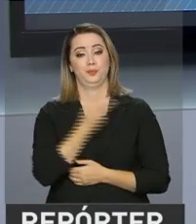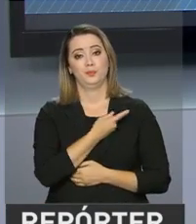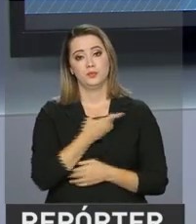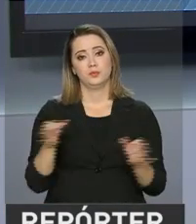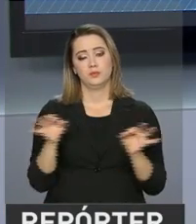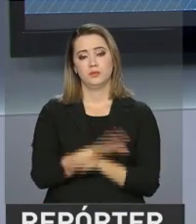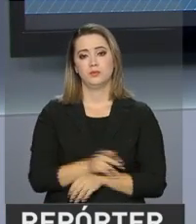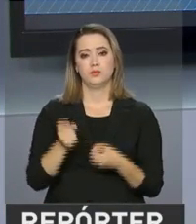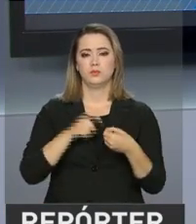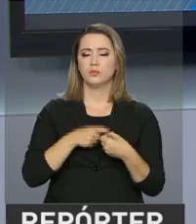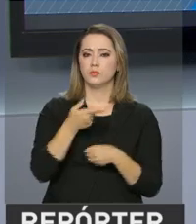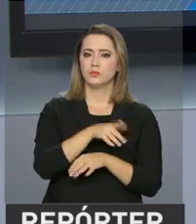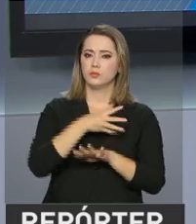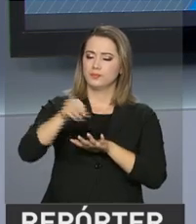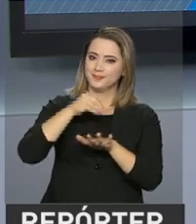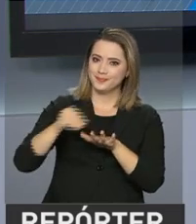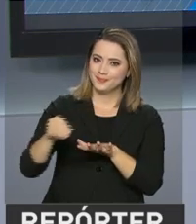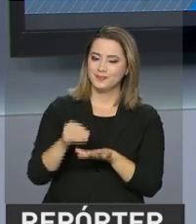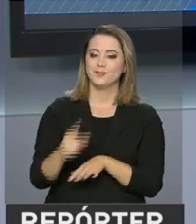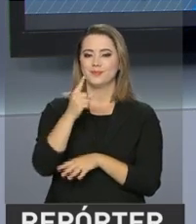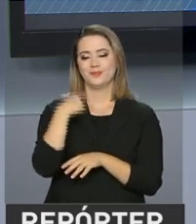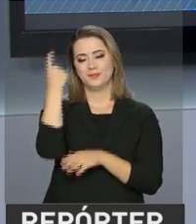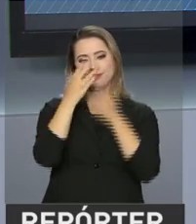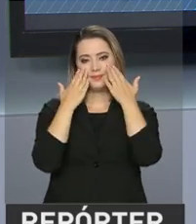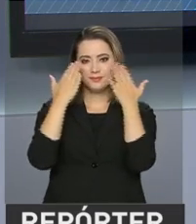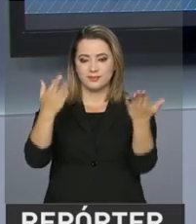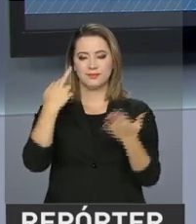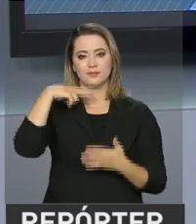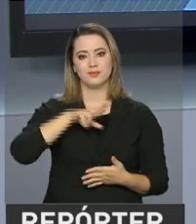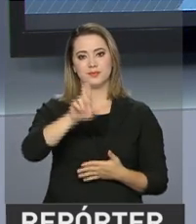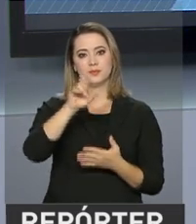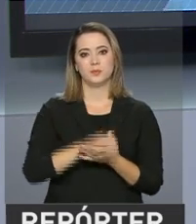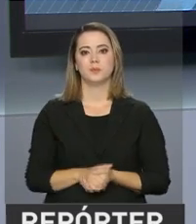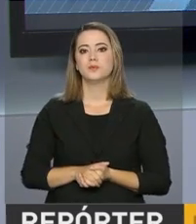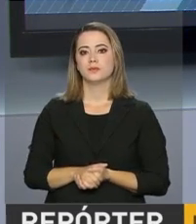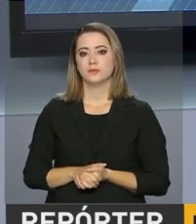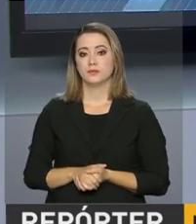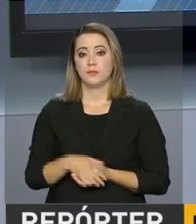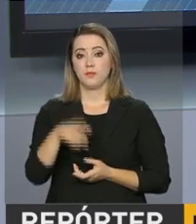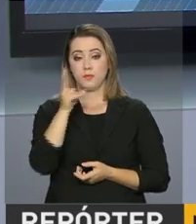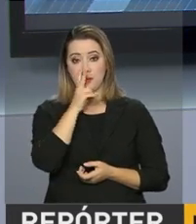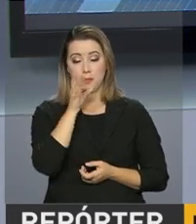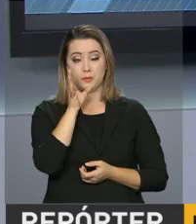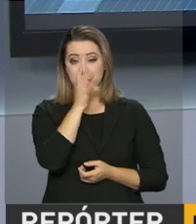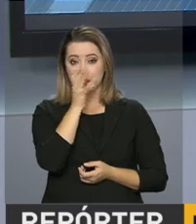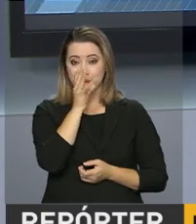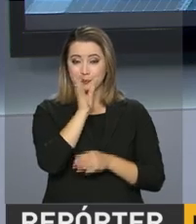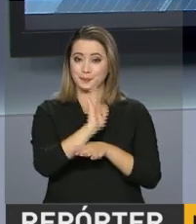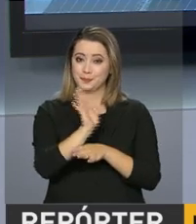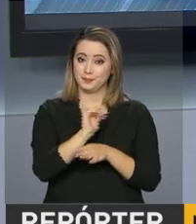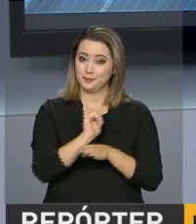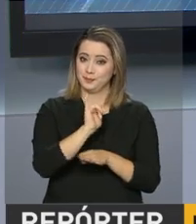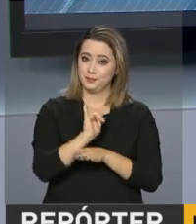voltamos a qualquer momento com outras informações ou em uma hora na próxima edição do Repórter NBR. Você pode rever as reportagens